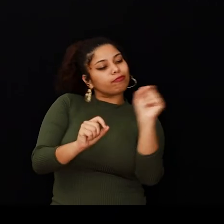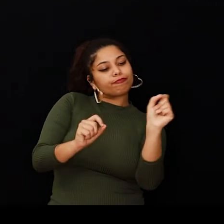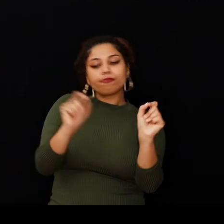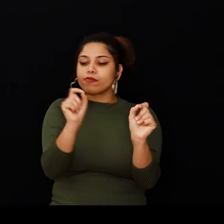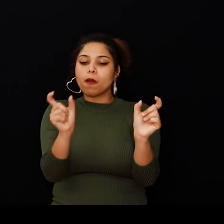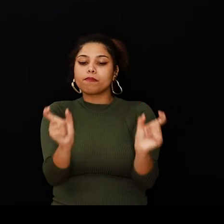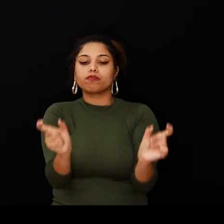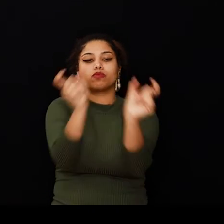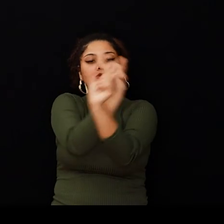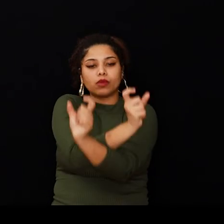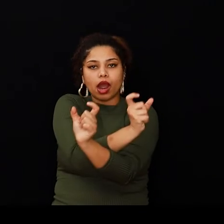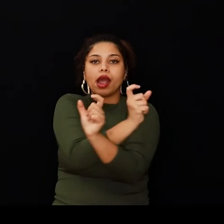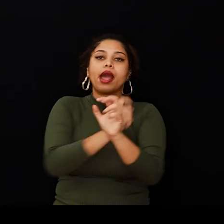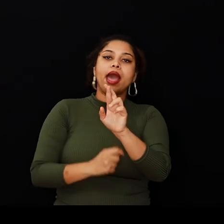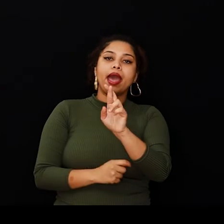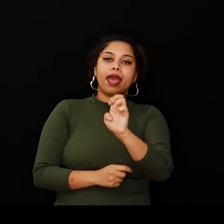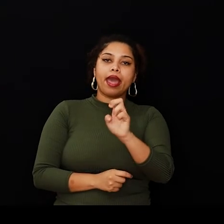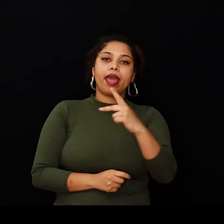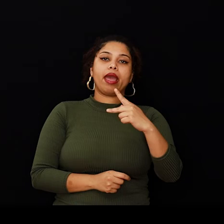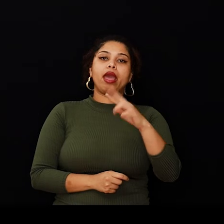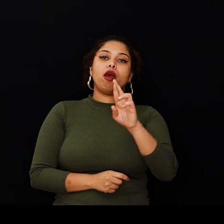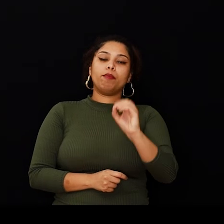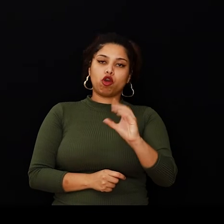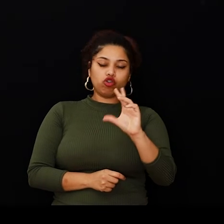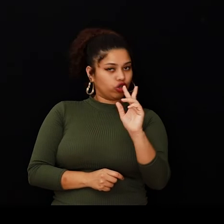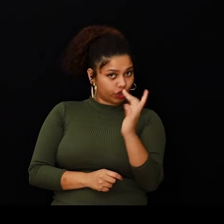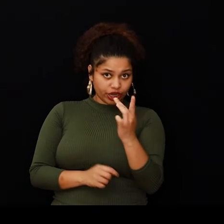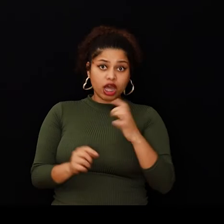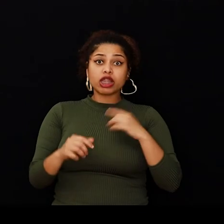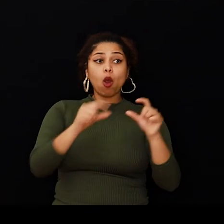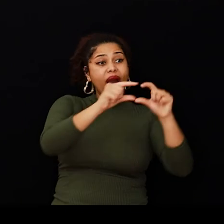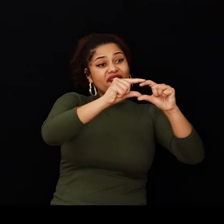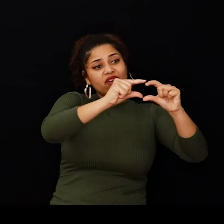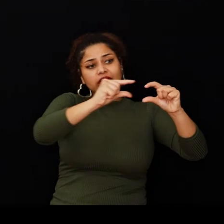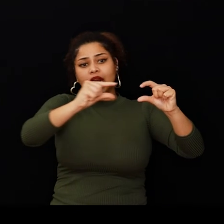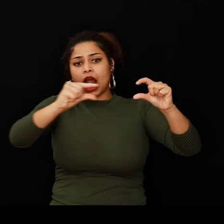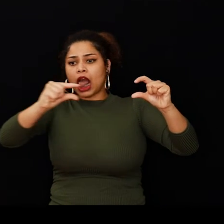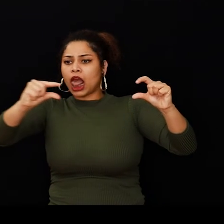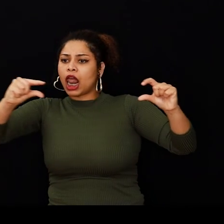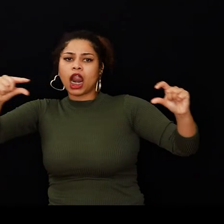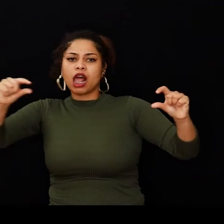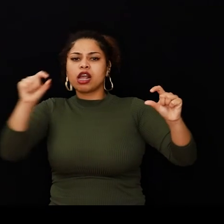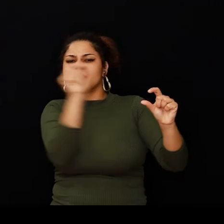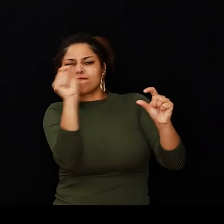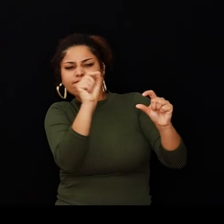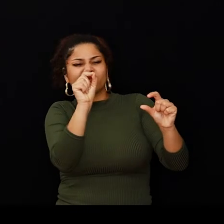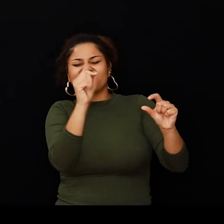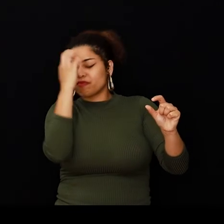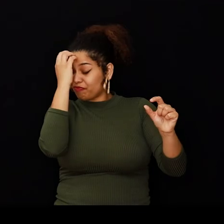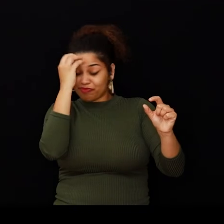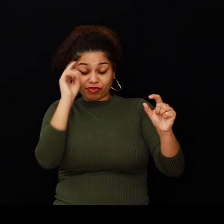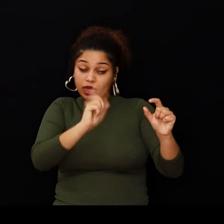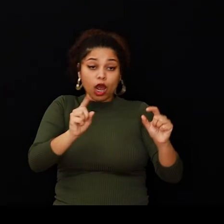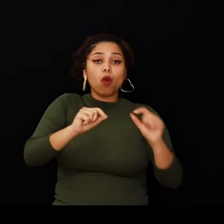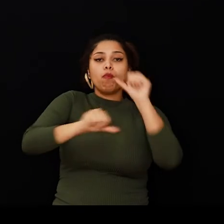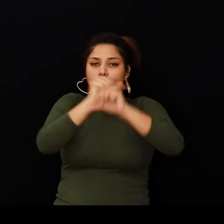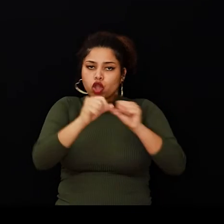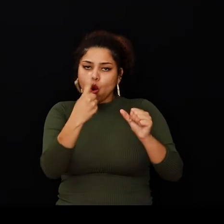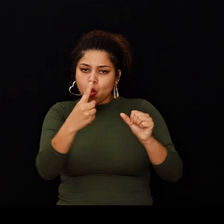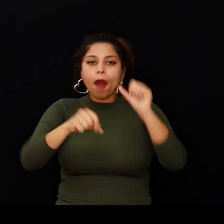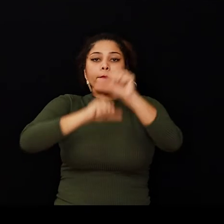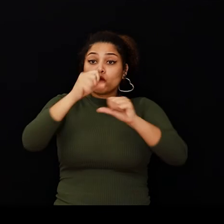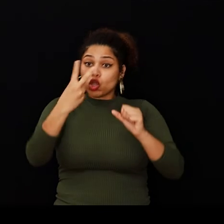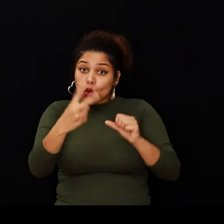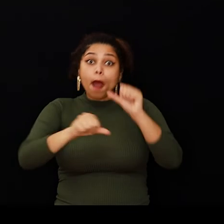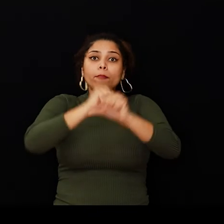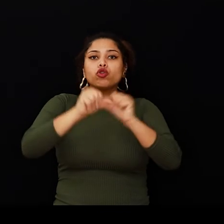de intercâmbio na ordem sintagmática da frase, ele chega a rasurar três, quatro vezes. É uma mudança muito